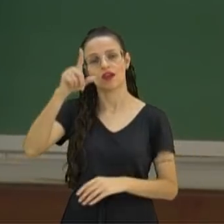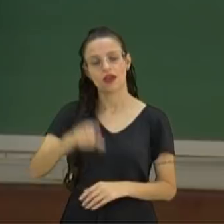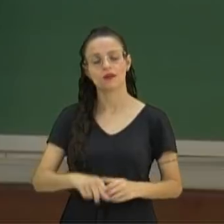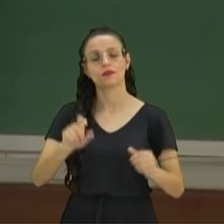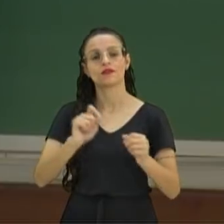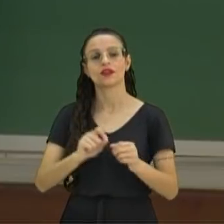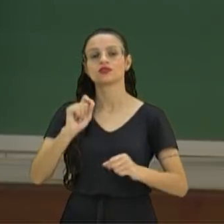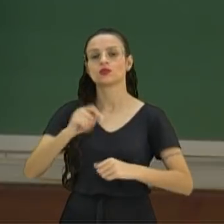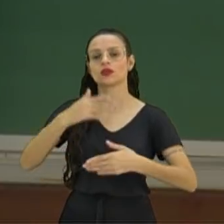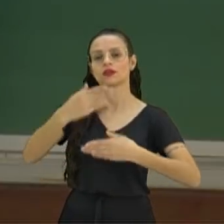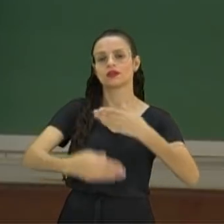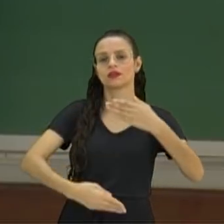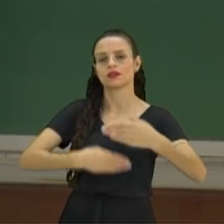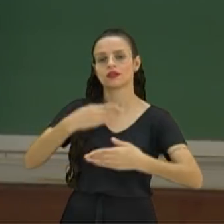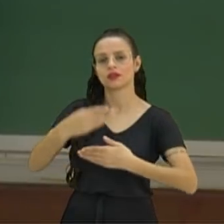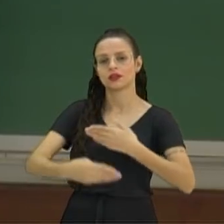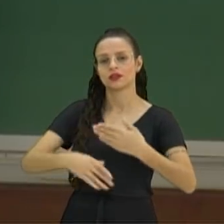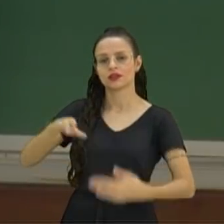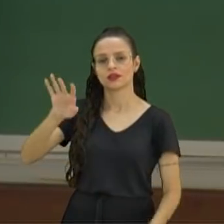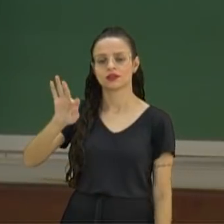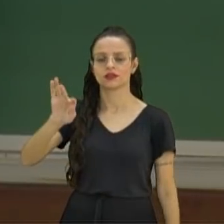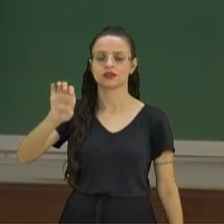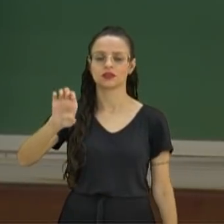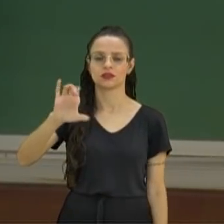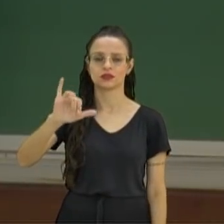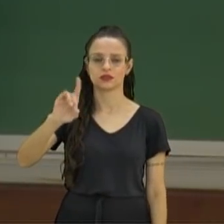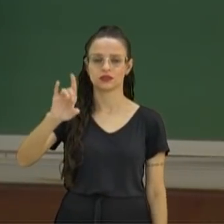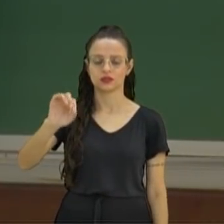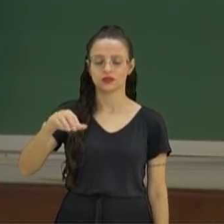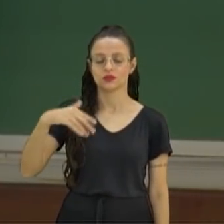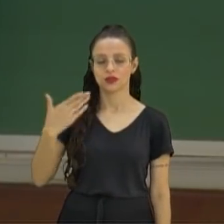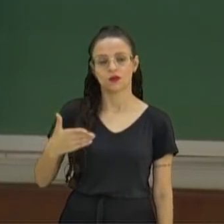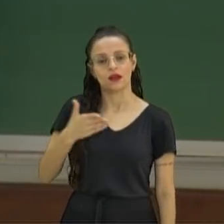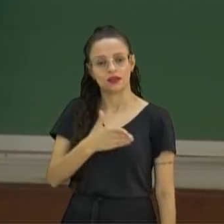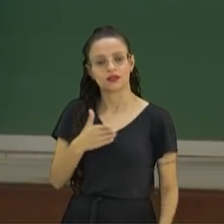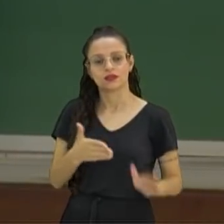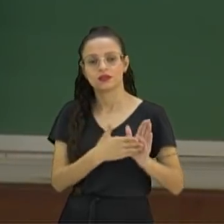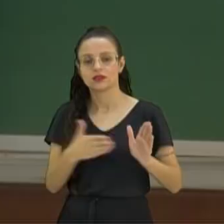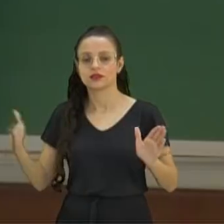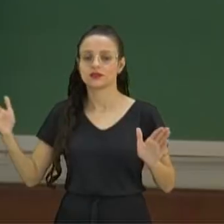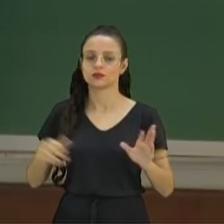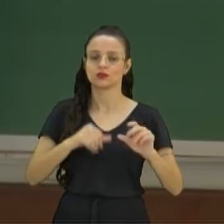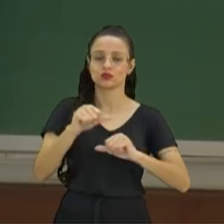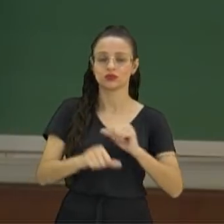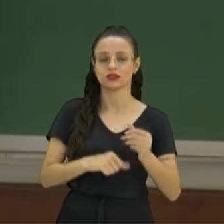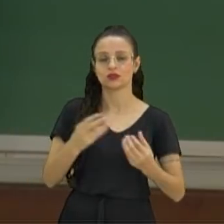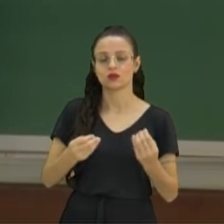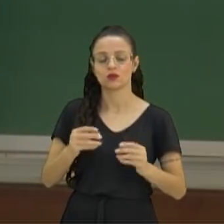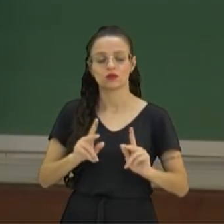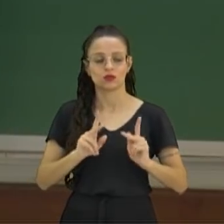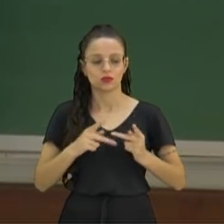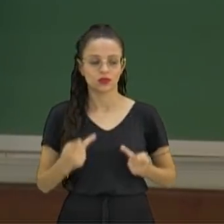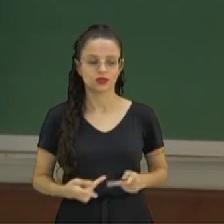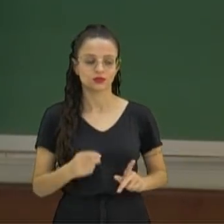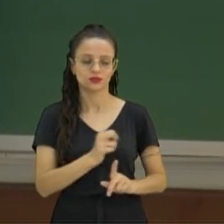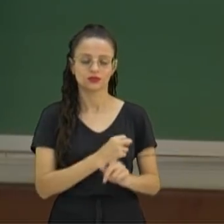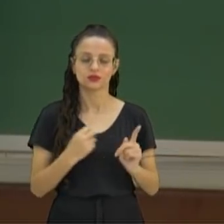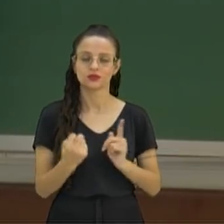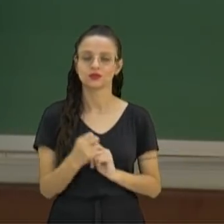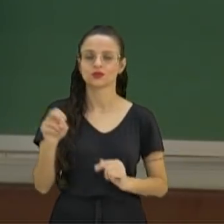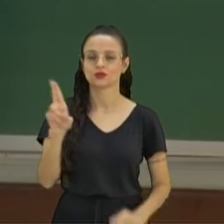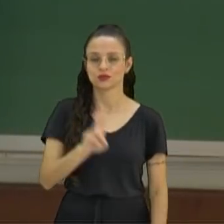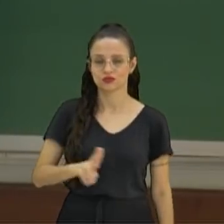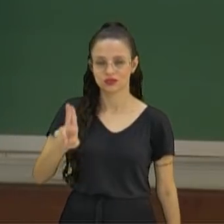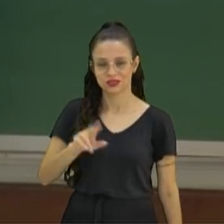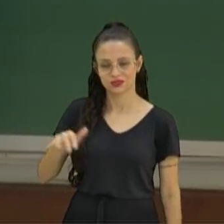produzir tecidos. A partir daí, a gente vai ter uma mudança na maneira como as pessoas, as sociedades,